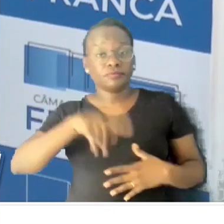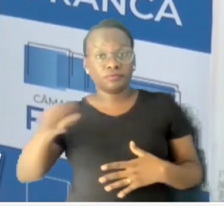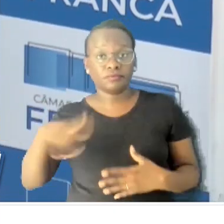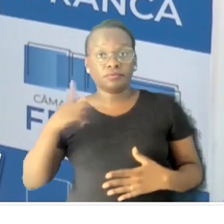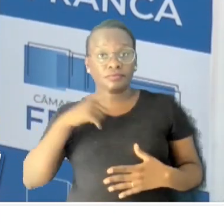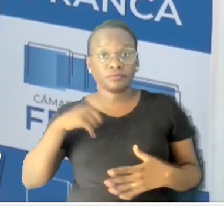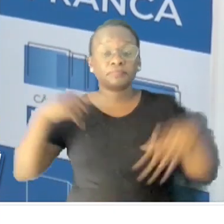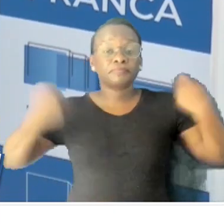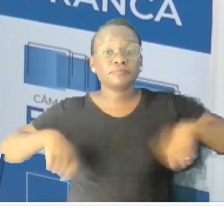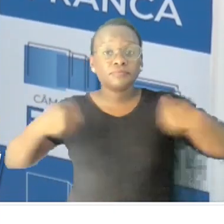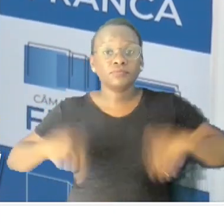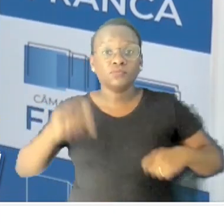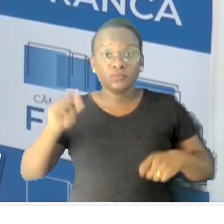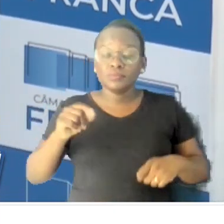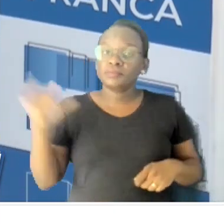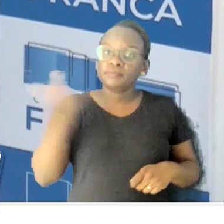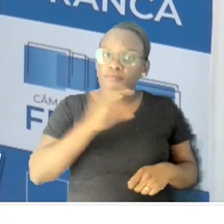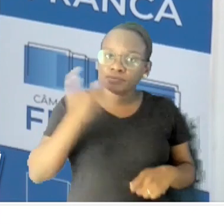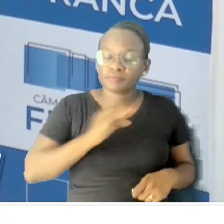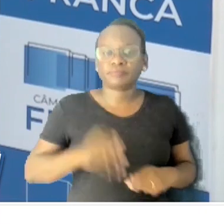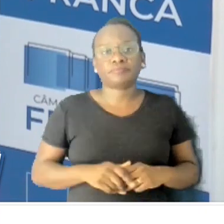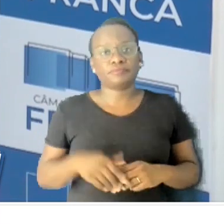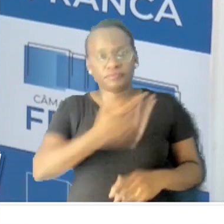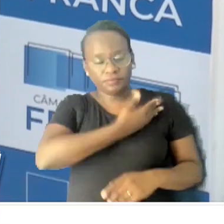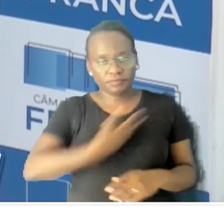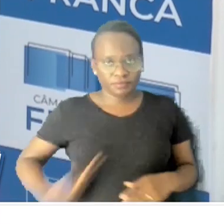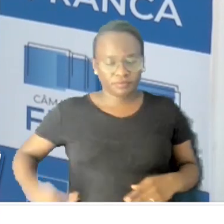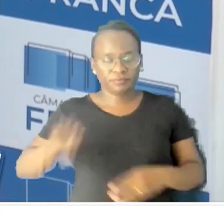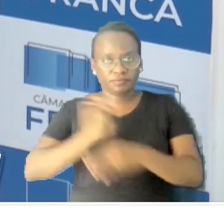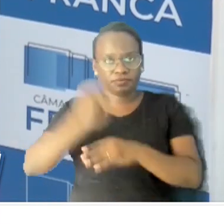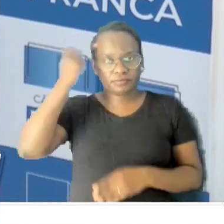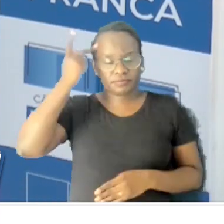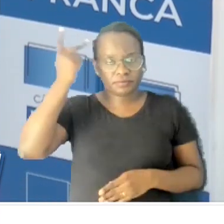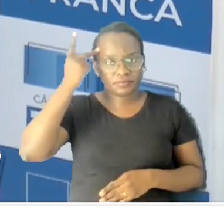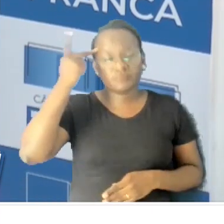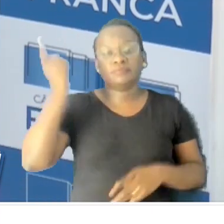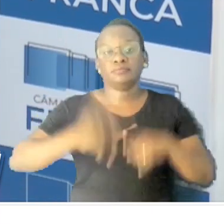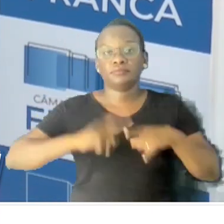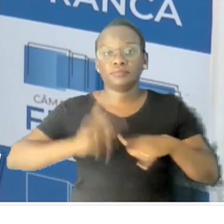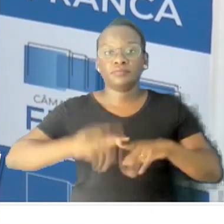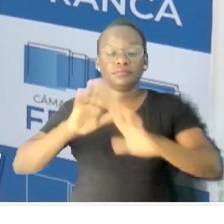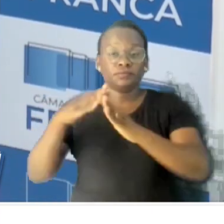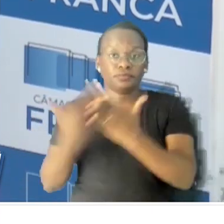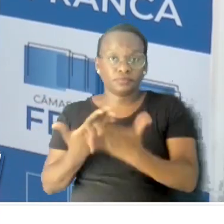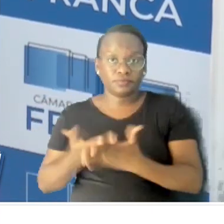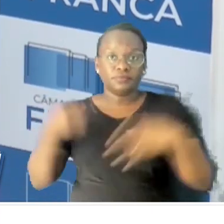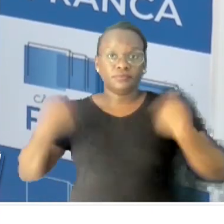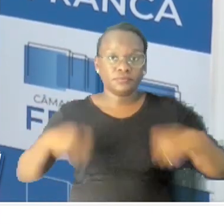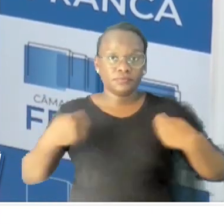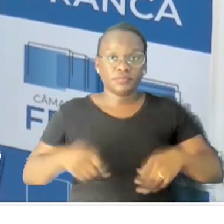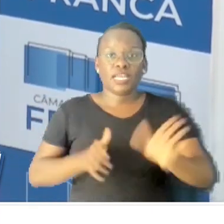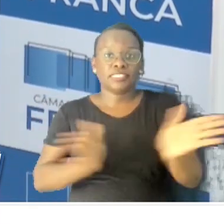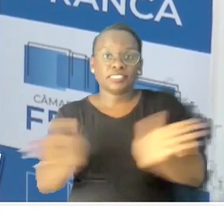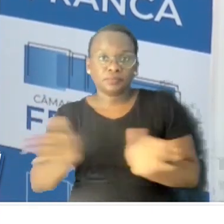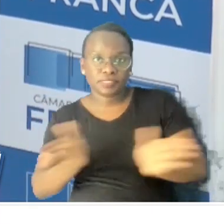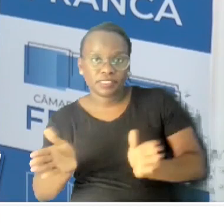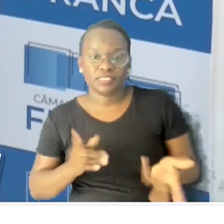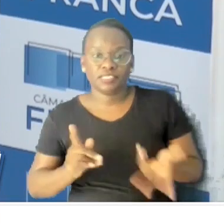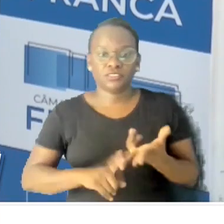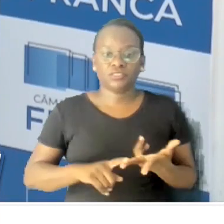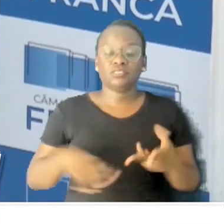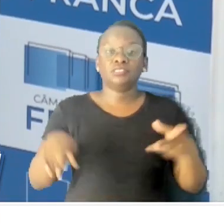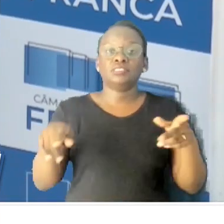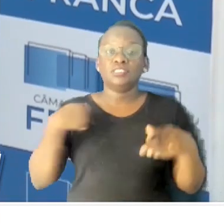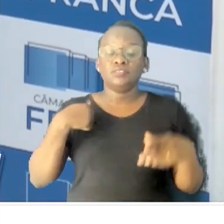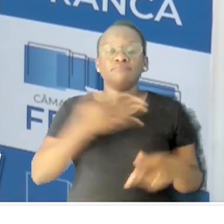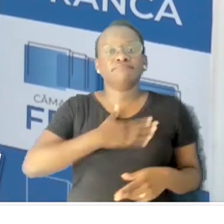é uma agilidade do governo do Estado de São Paulo, porque as escolas precisam de acessibilidade, e eu fico muito feliz